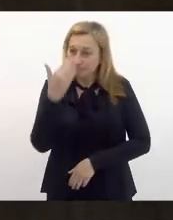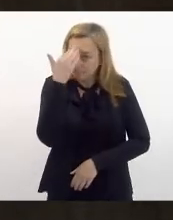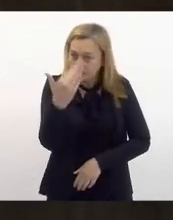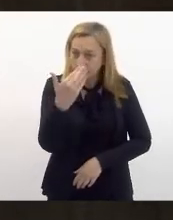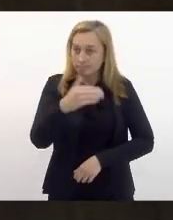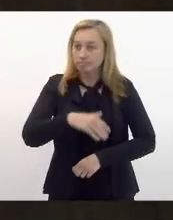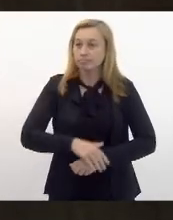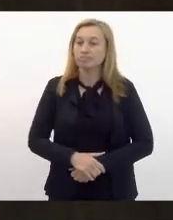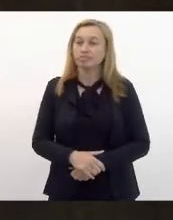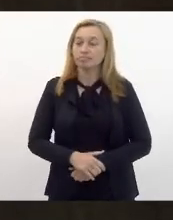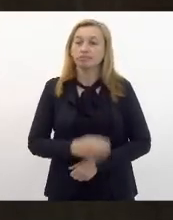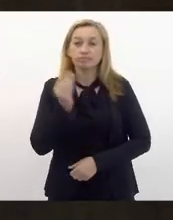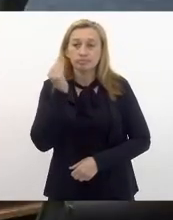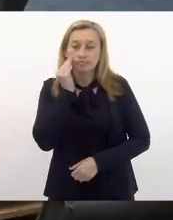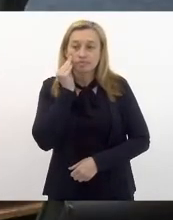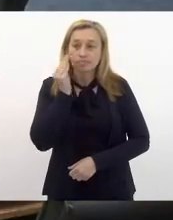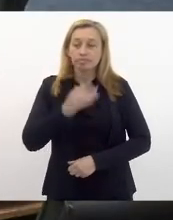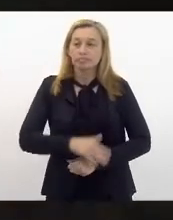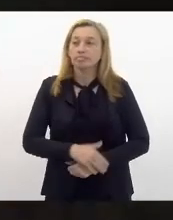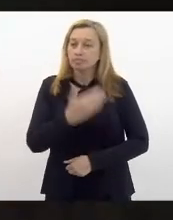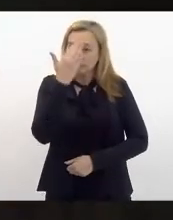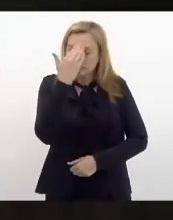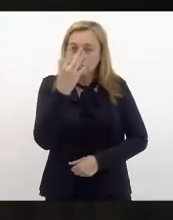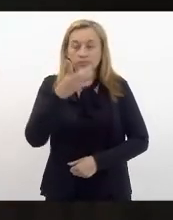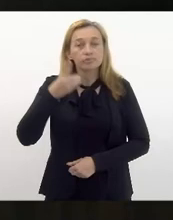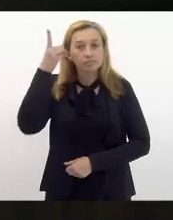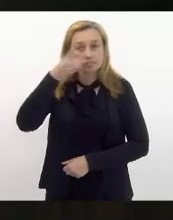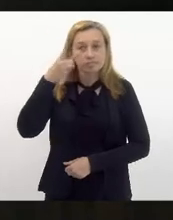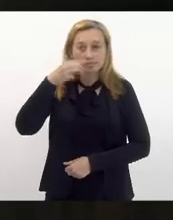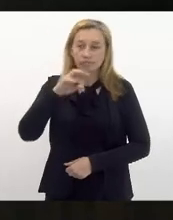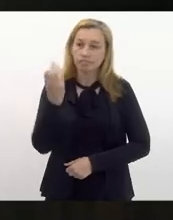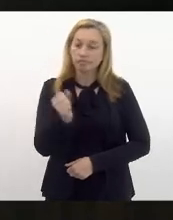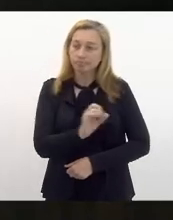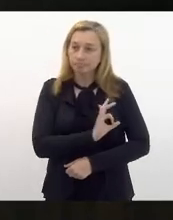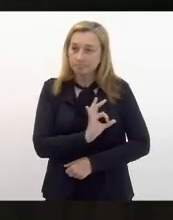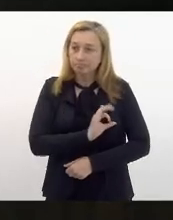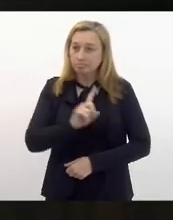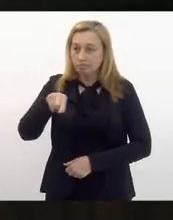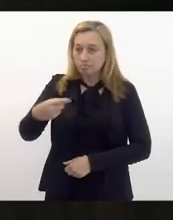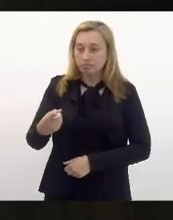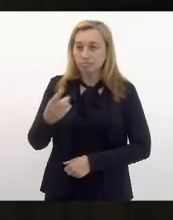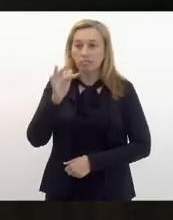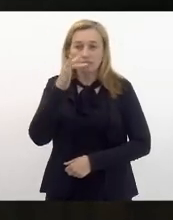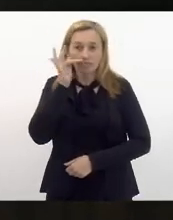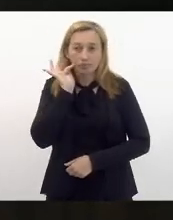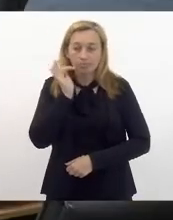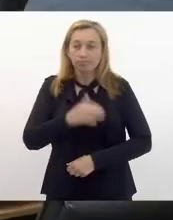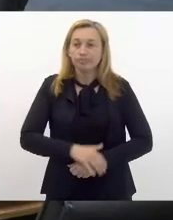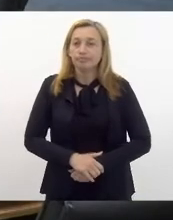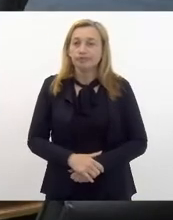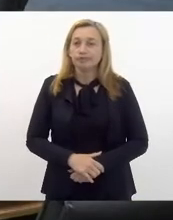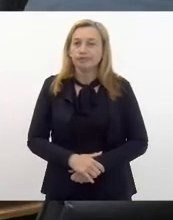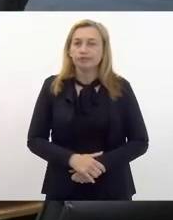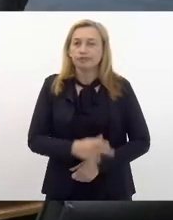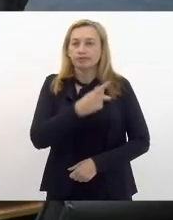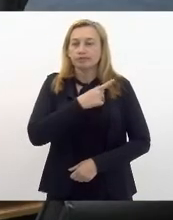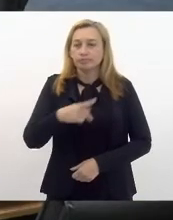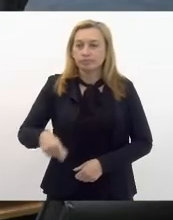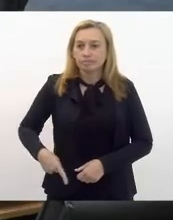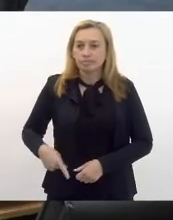obrigada a pontualidade Obrigada adaptada deputada Martha Rocha logo em seguida Deputado Flávio serafini